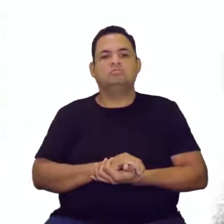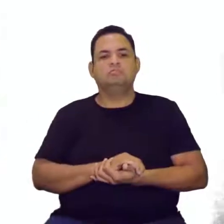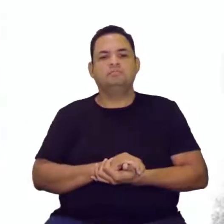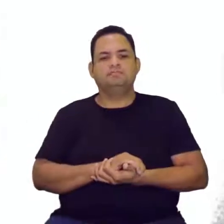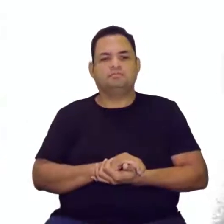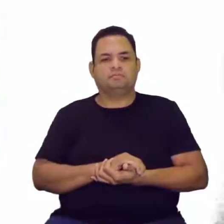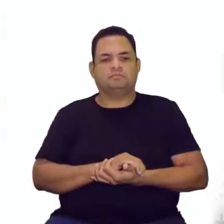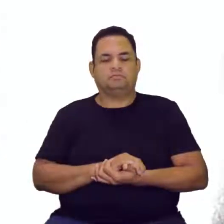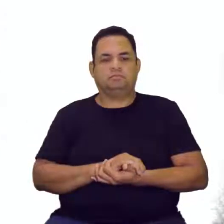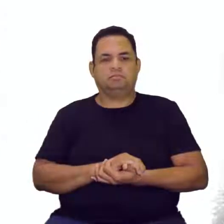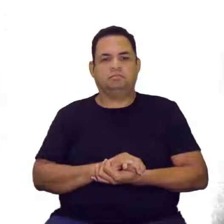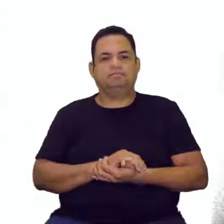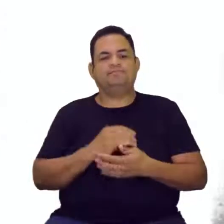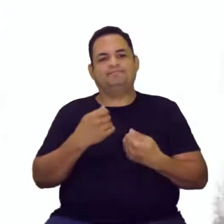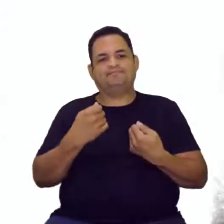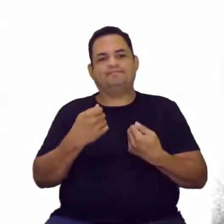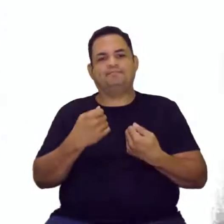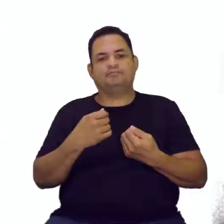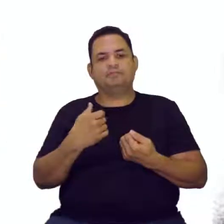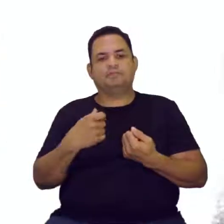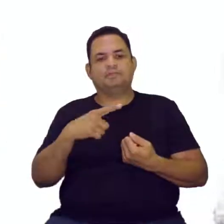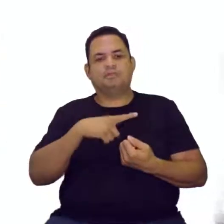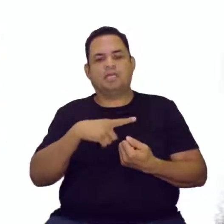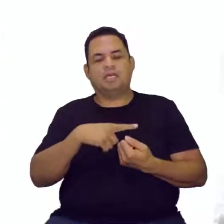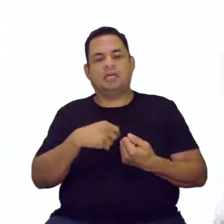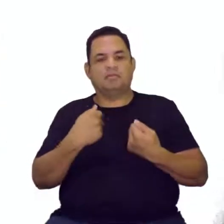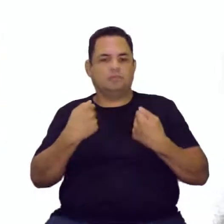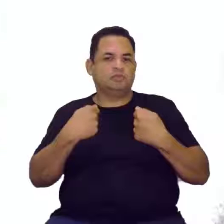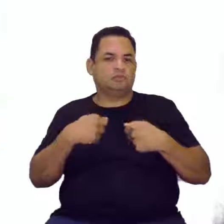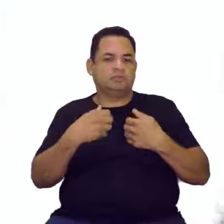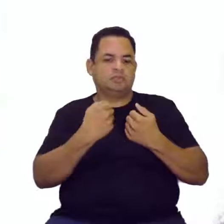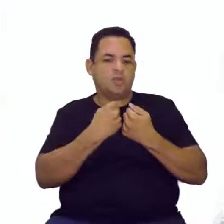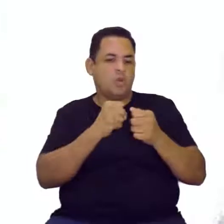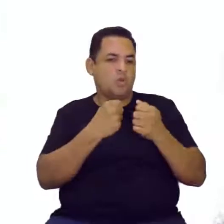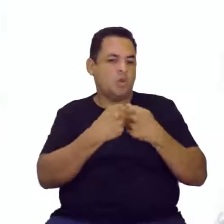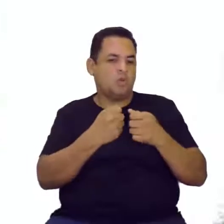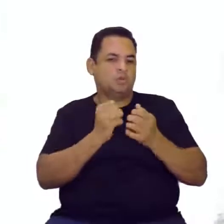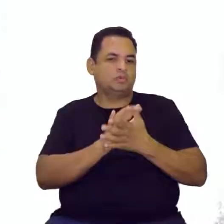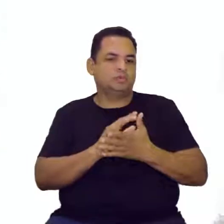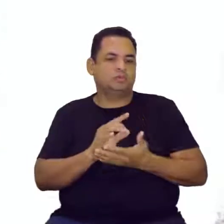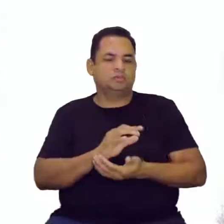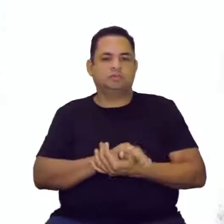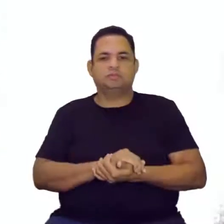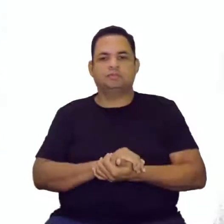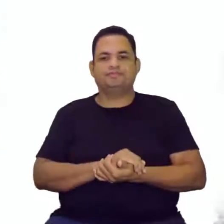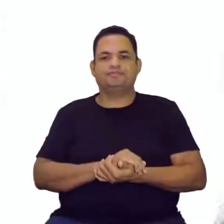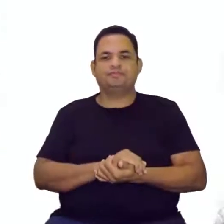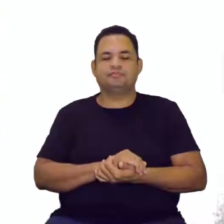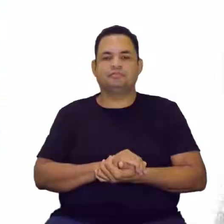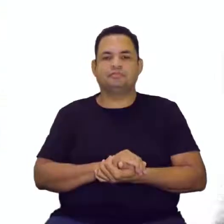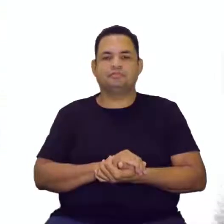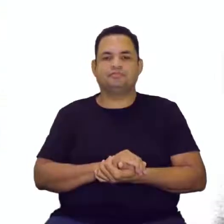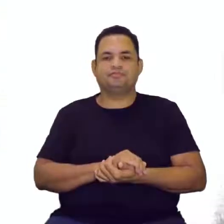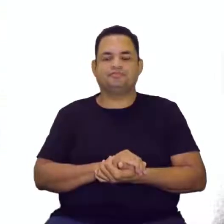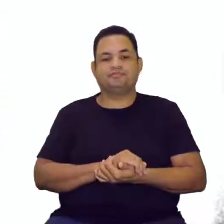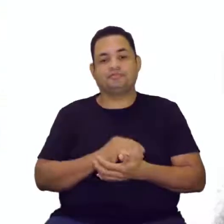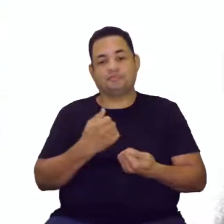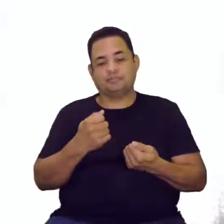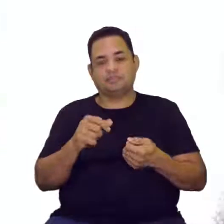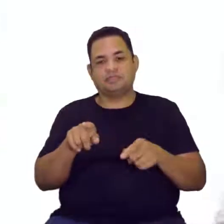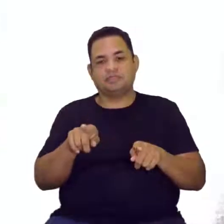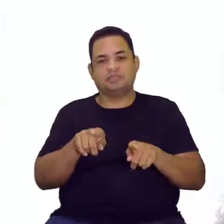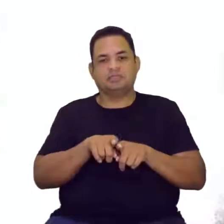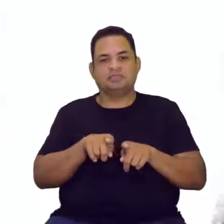é o caso, existe a possibilidade do transporte coletivo ou do rodízio, ou ainda em algumas situações de você